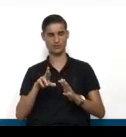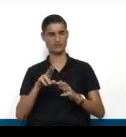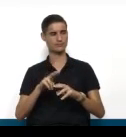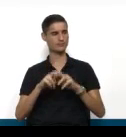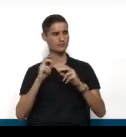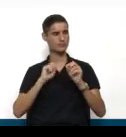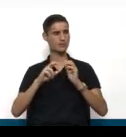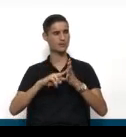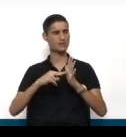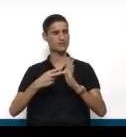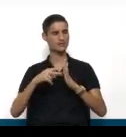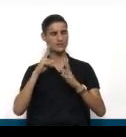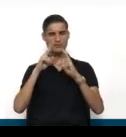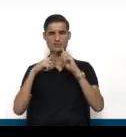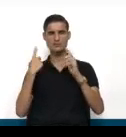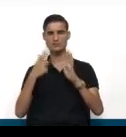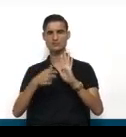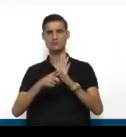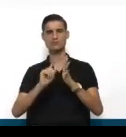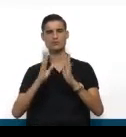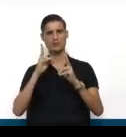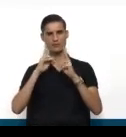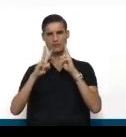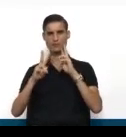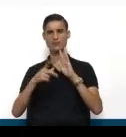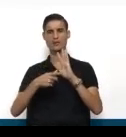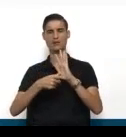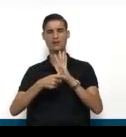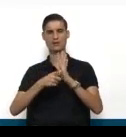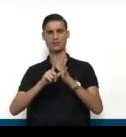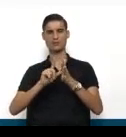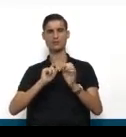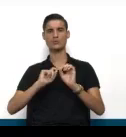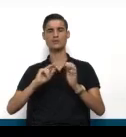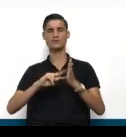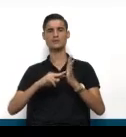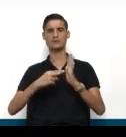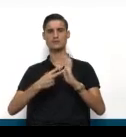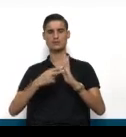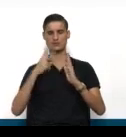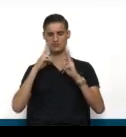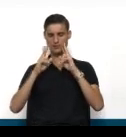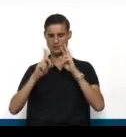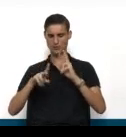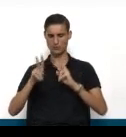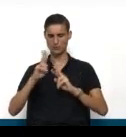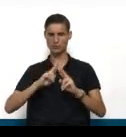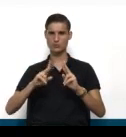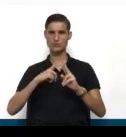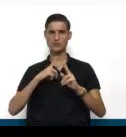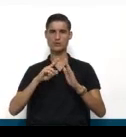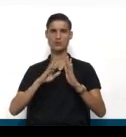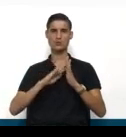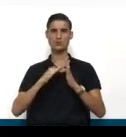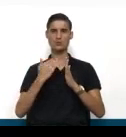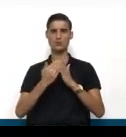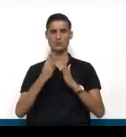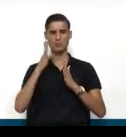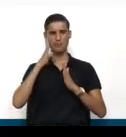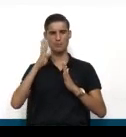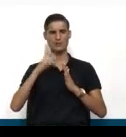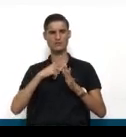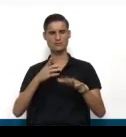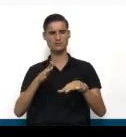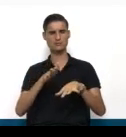quer dizer isso? Retomando a questão que nós já vimos na aula anterior, né? Então, a gente vai utilizar todo o princípio da